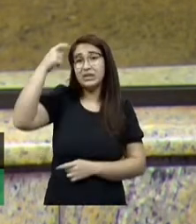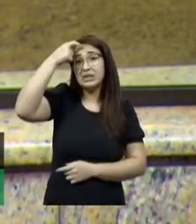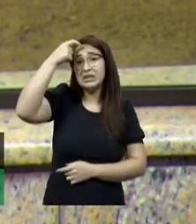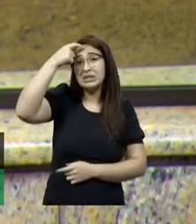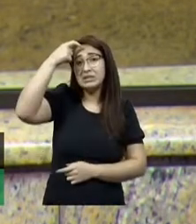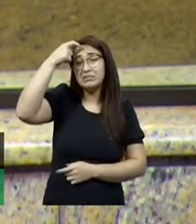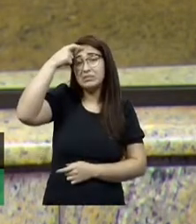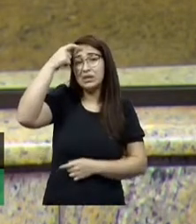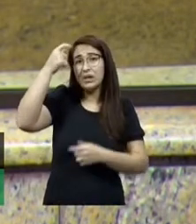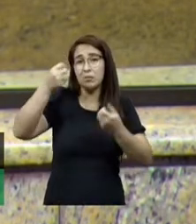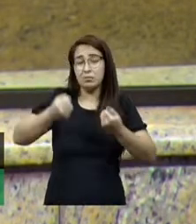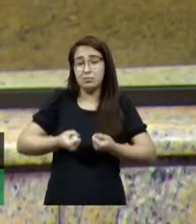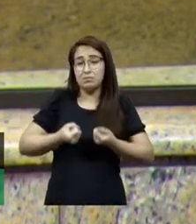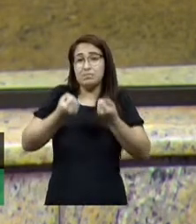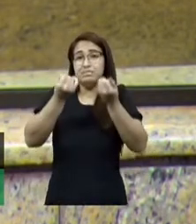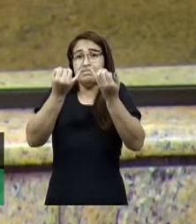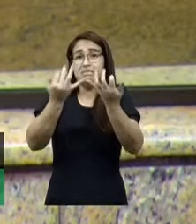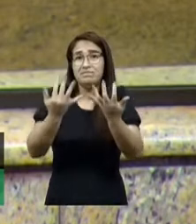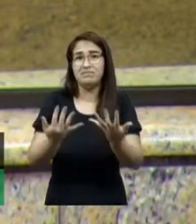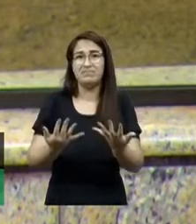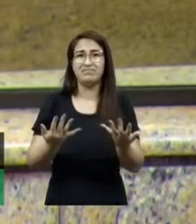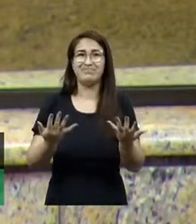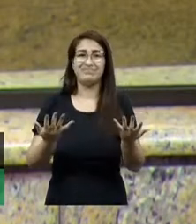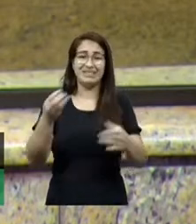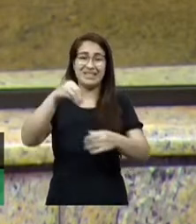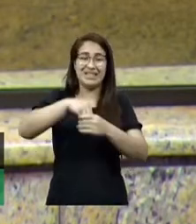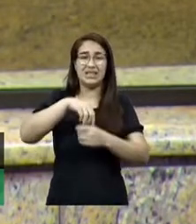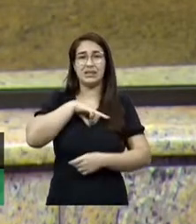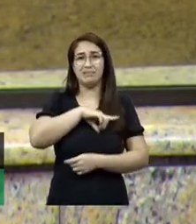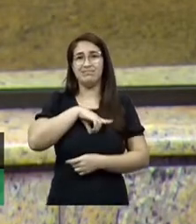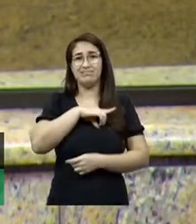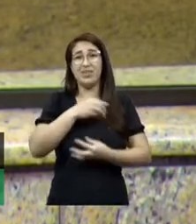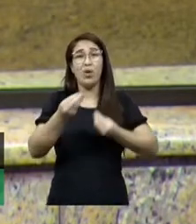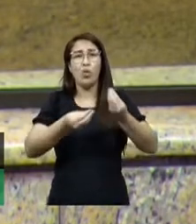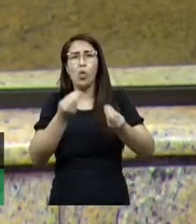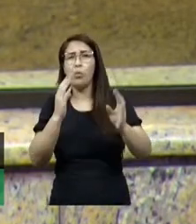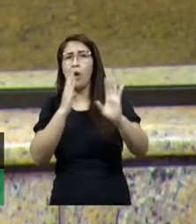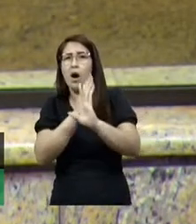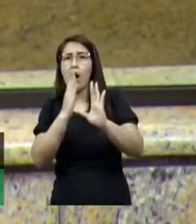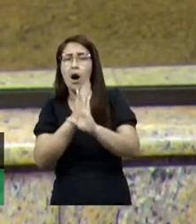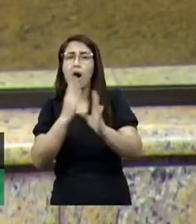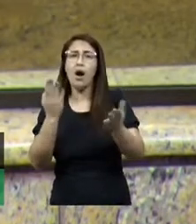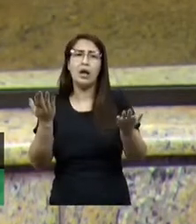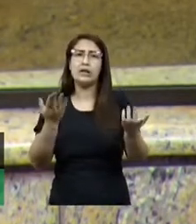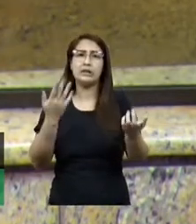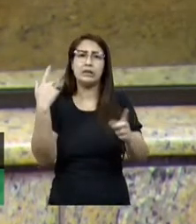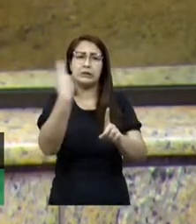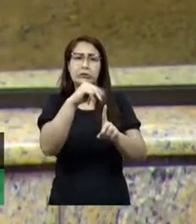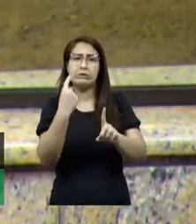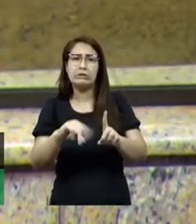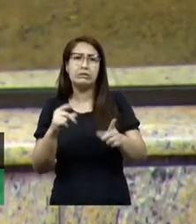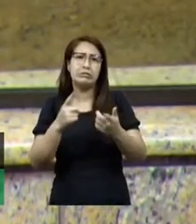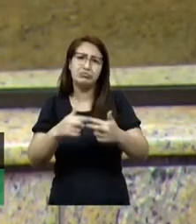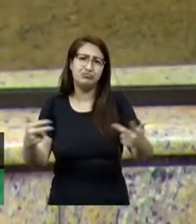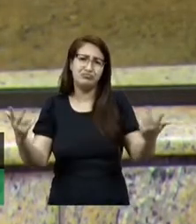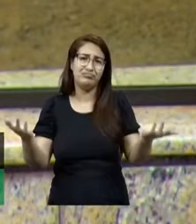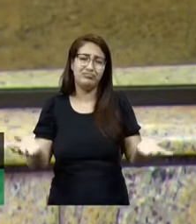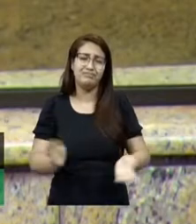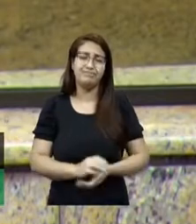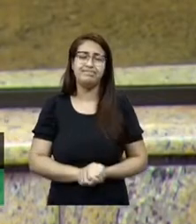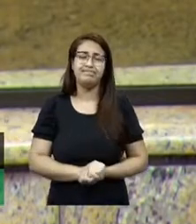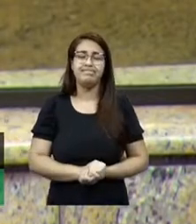expor numa delegacia para saber como investigar uma agressão, enfim.